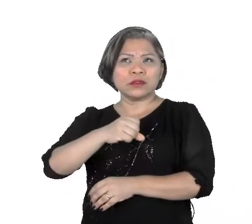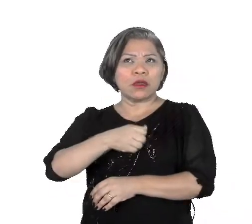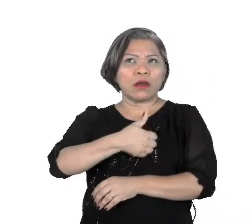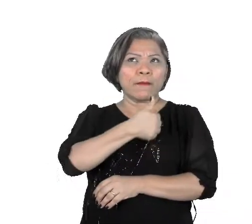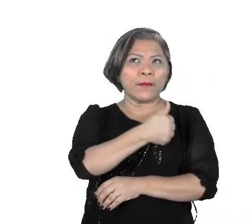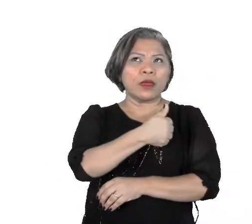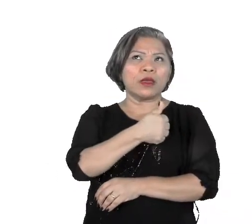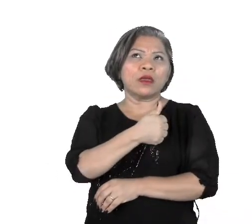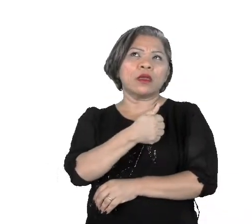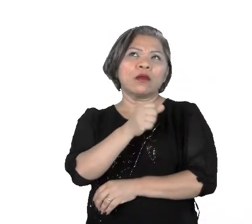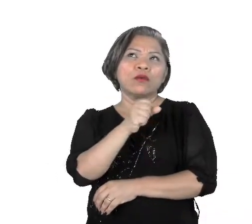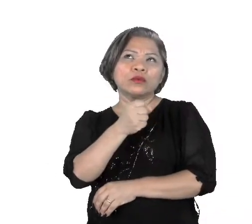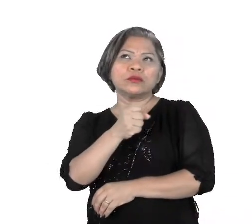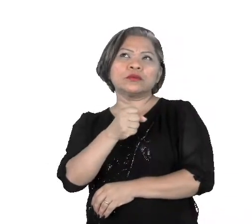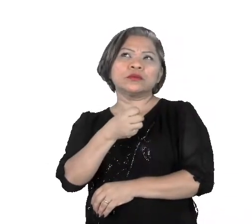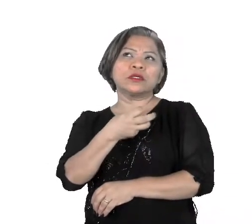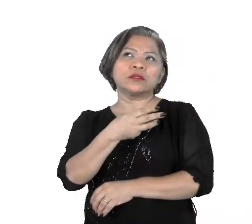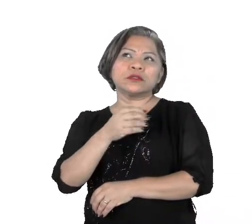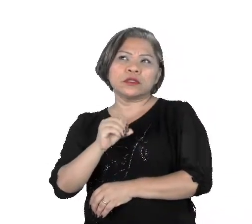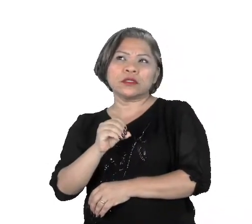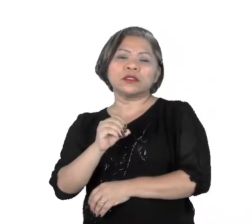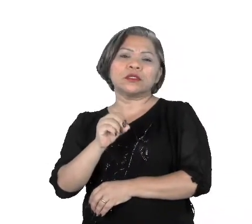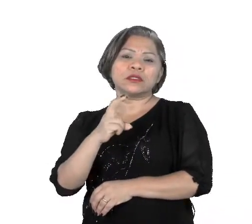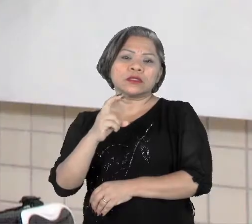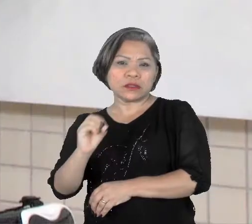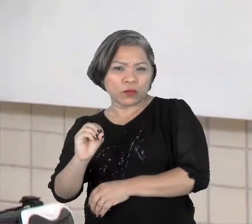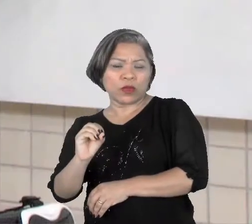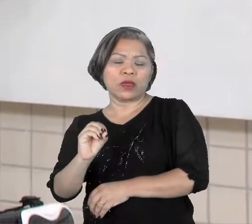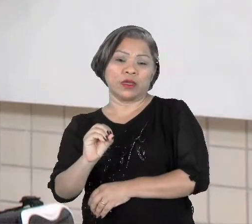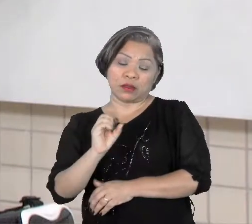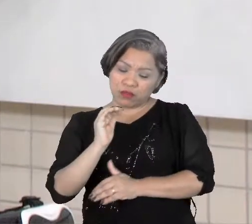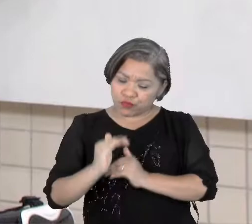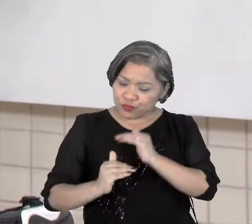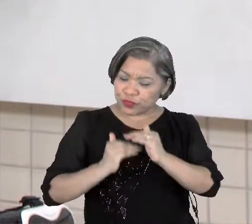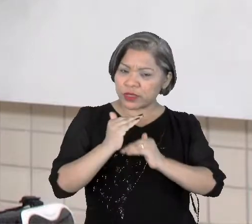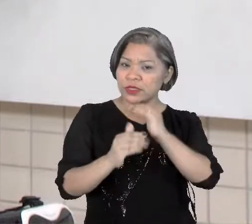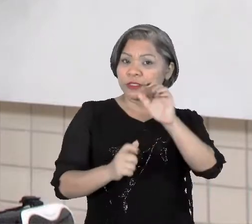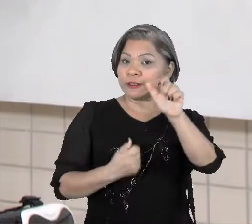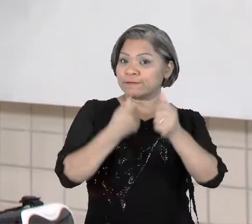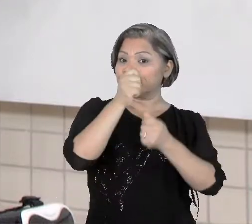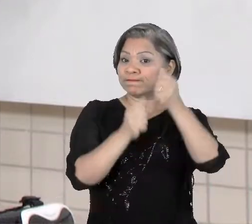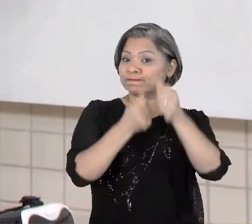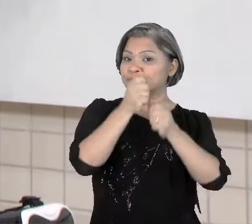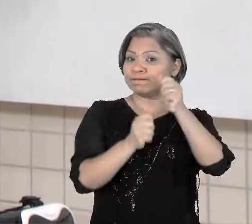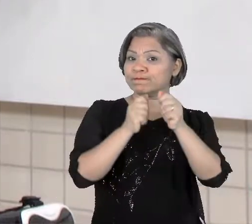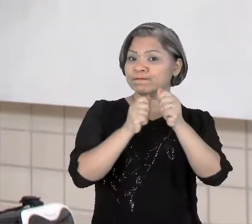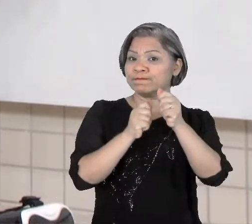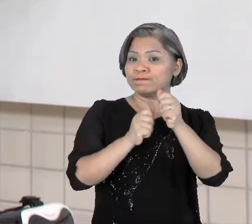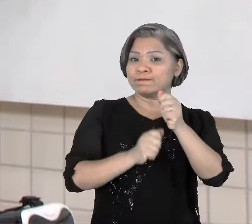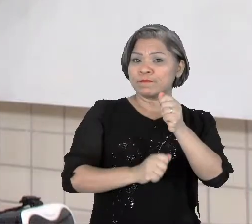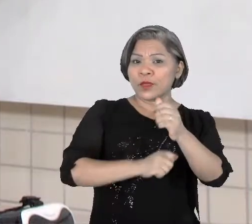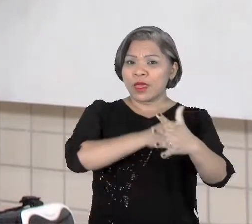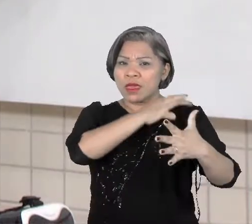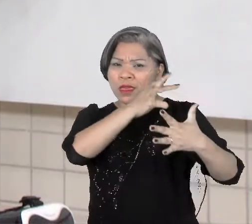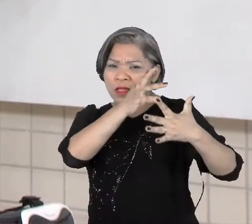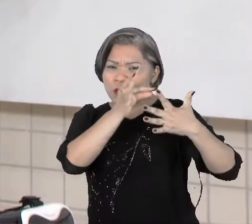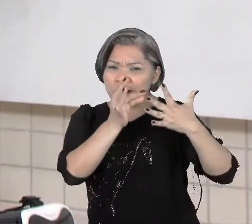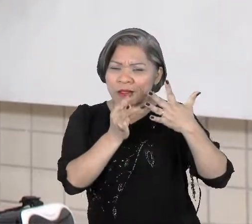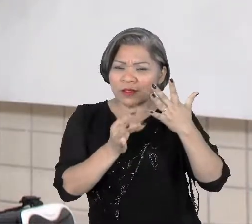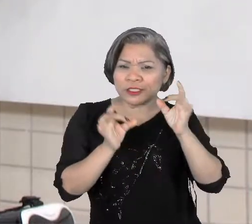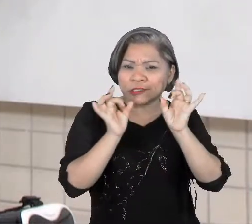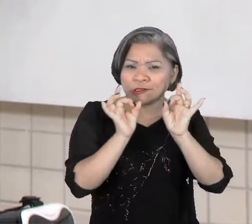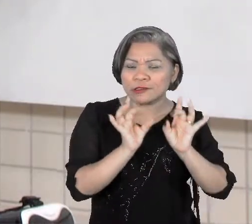1830, 1850, com o desenvolvimento das indústrias e um detalhe especial,